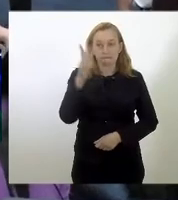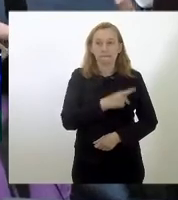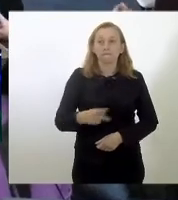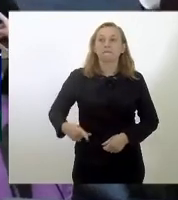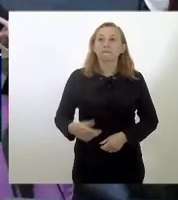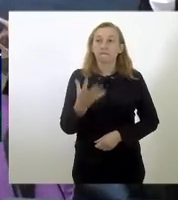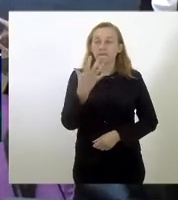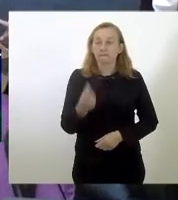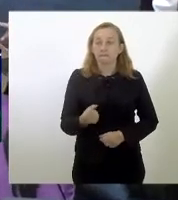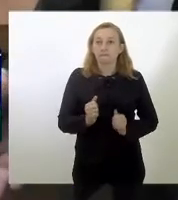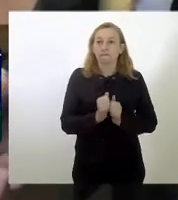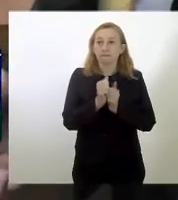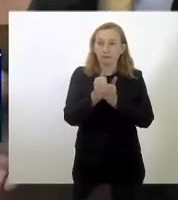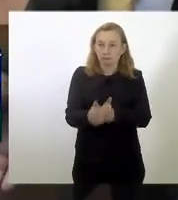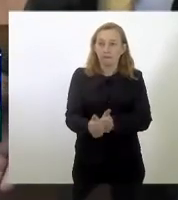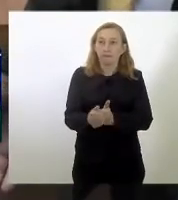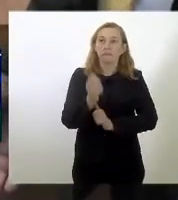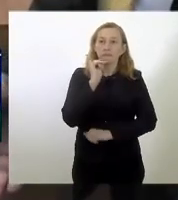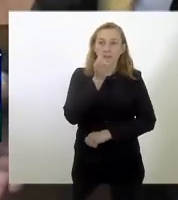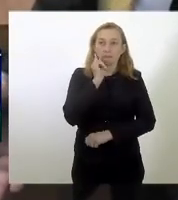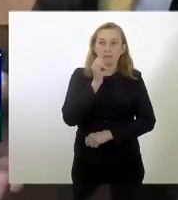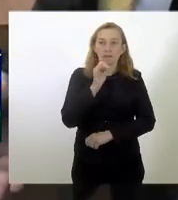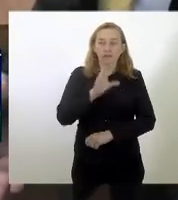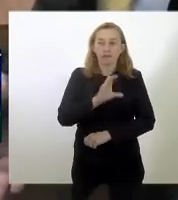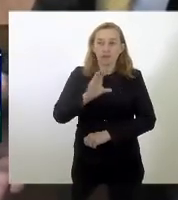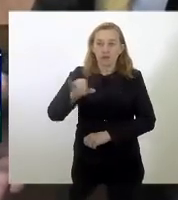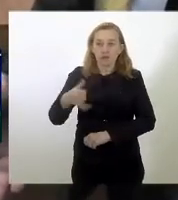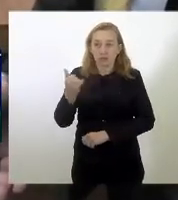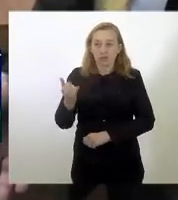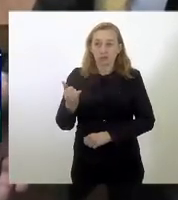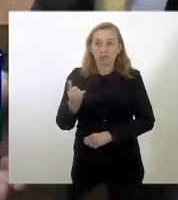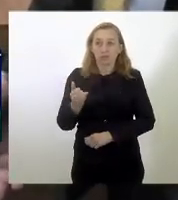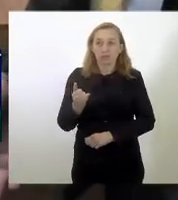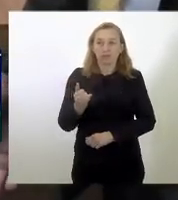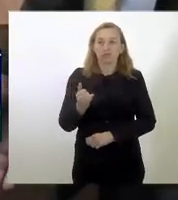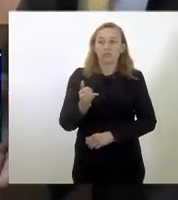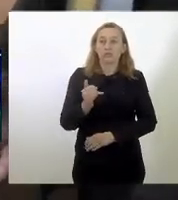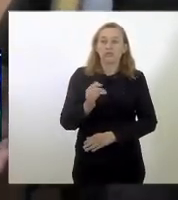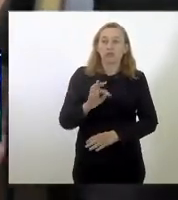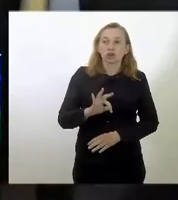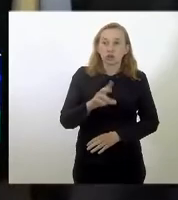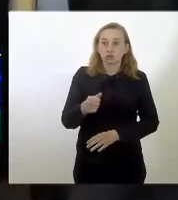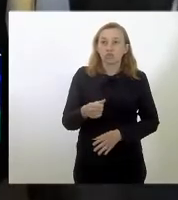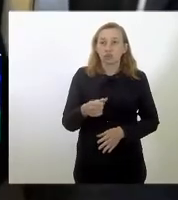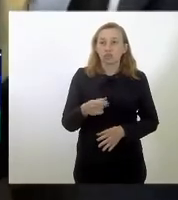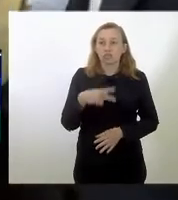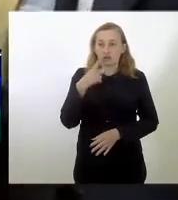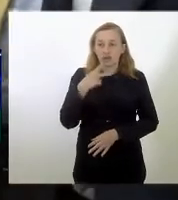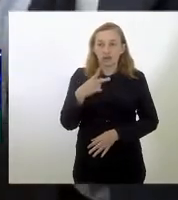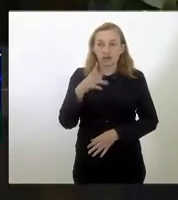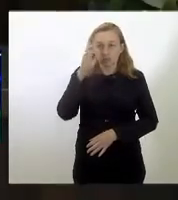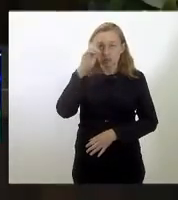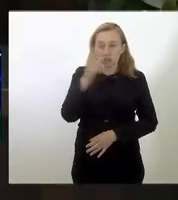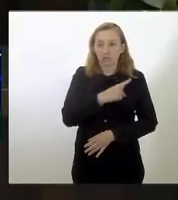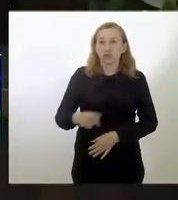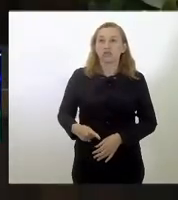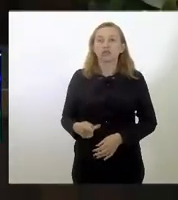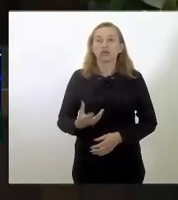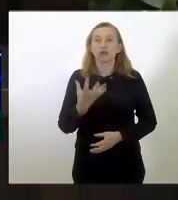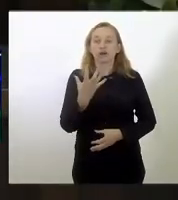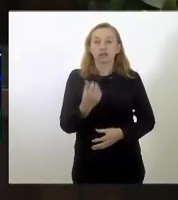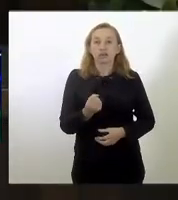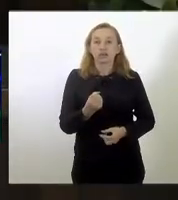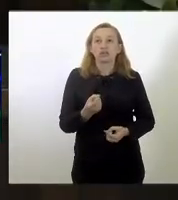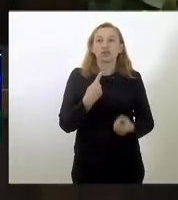é favorável acompanhando o relator da CCJ dentro das condições estabelecidas e propostas por Vossa Excelência. Com os pareceres